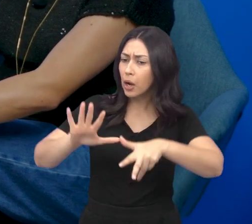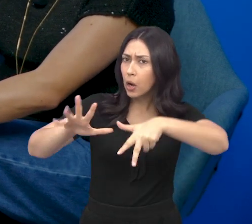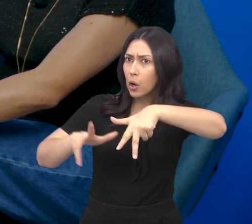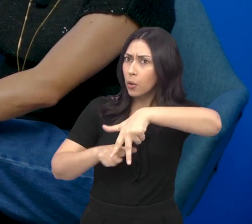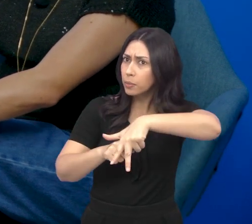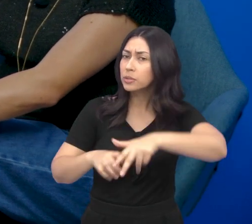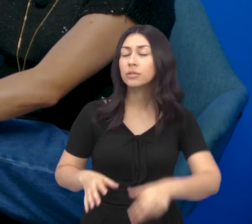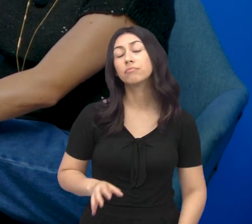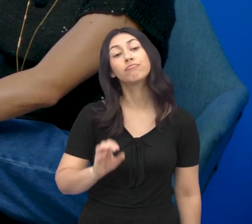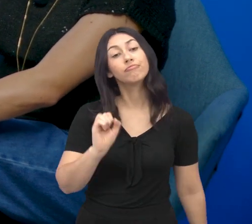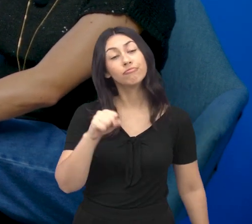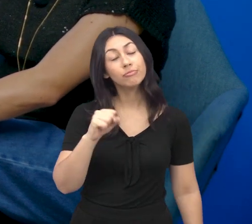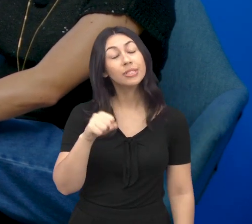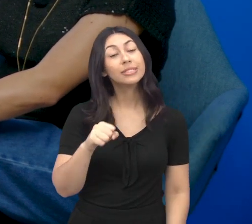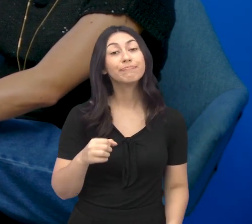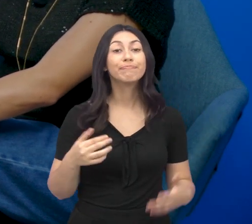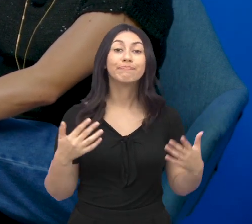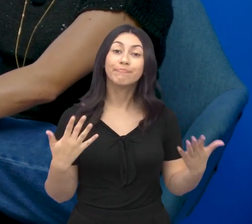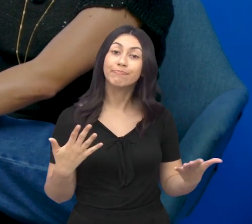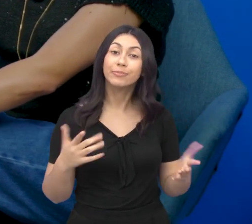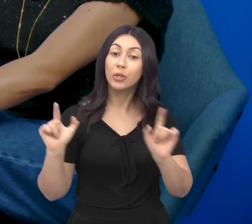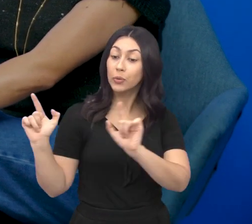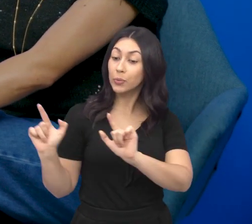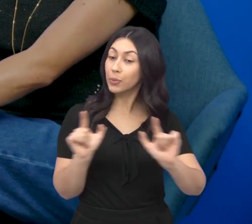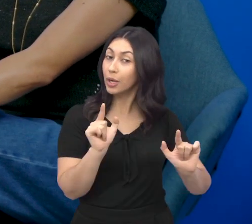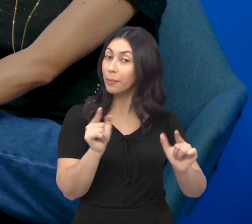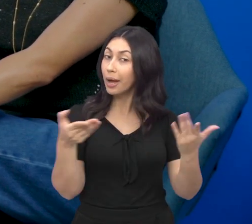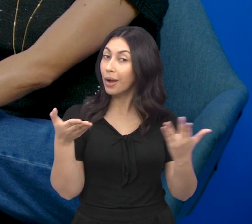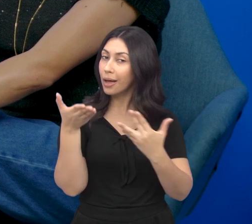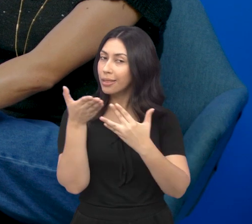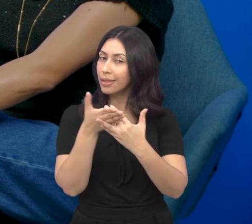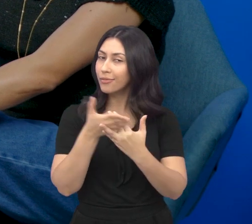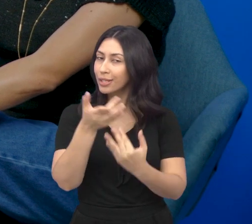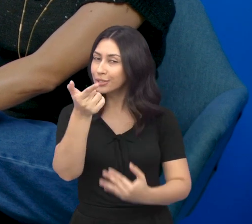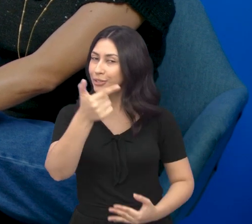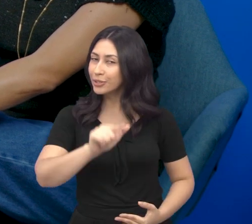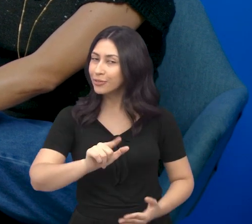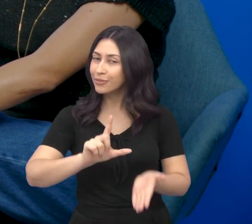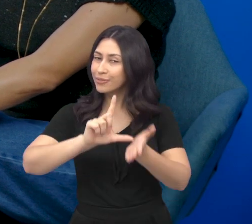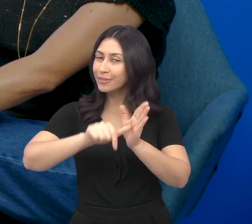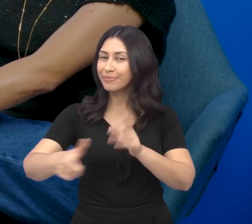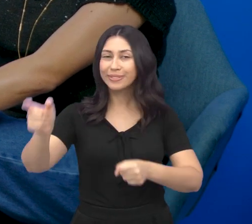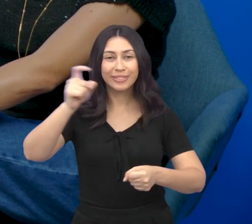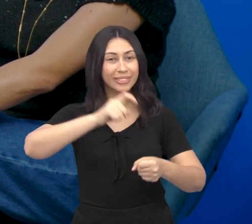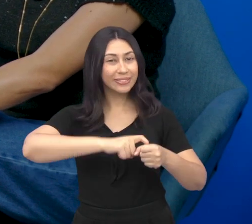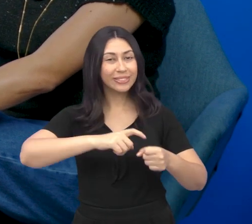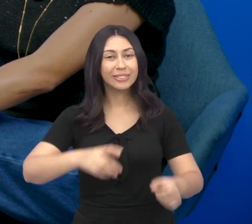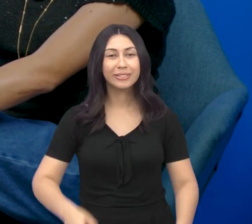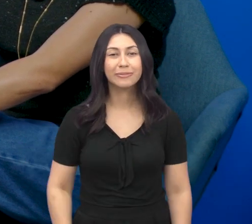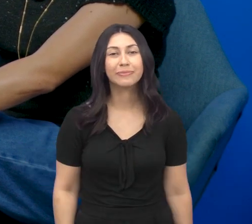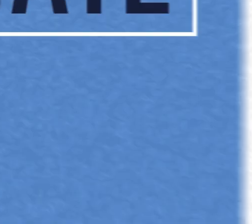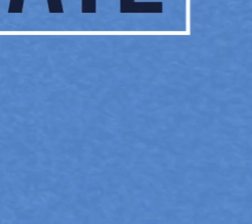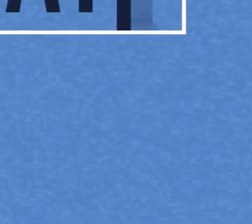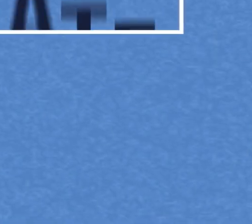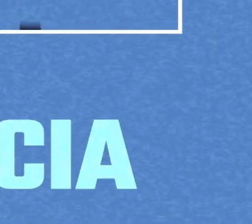corrupção no país. Isso mesmo, Tati. Bom, o Sobre Política faz mais um intervalo, daqui a pouco a gente